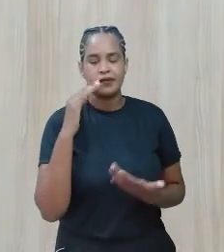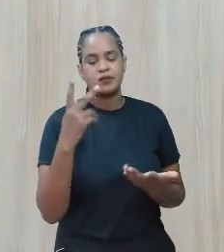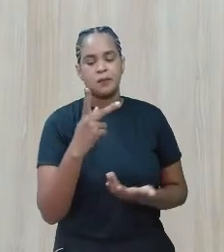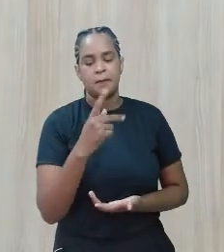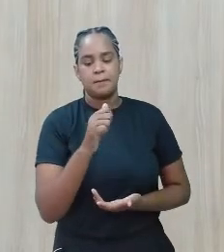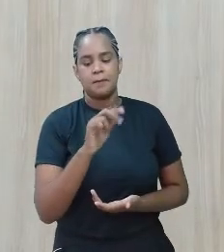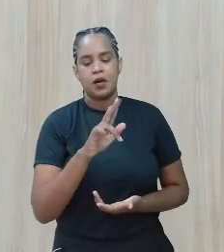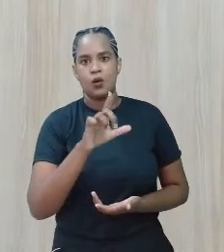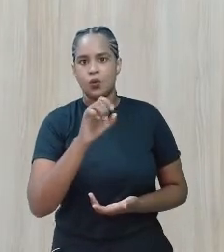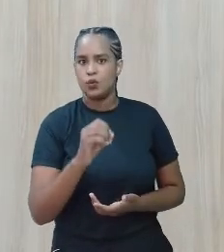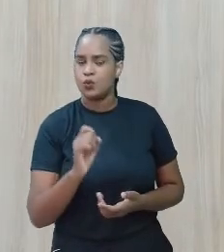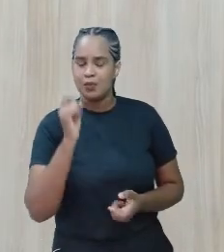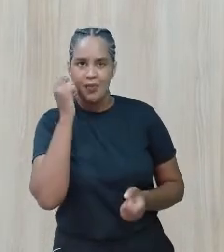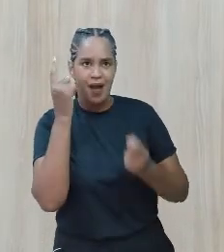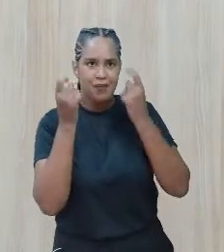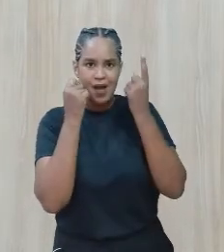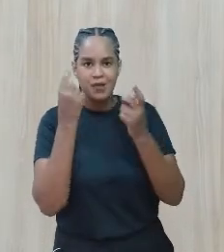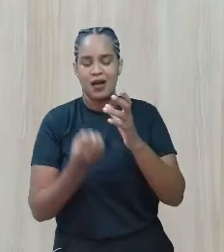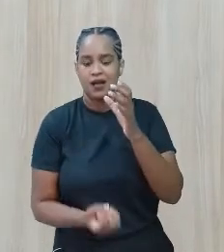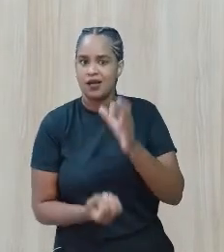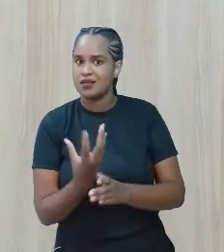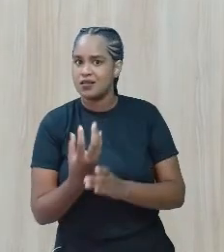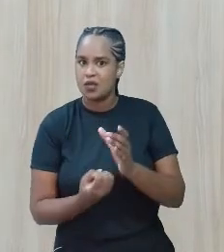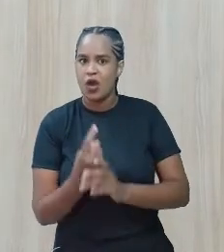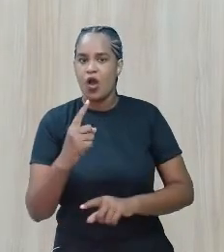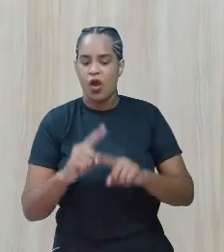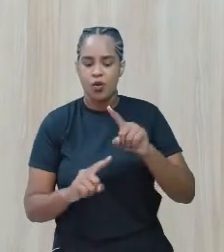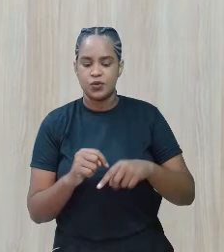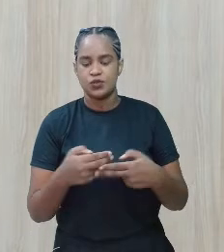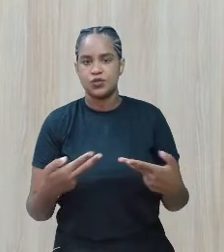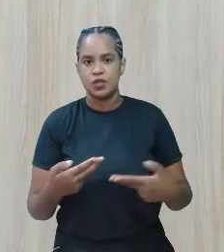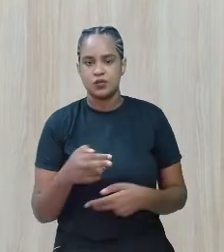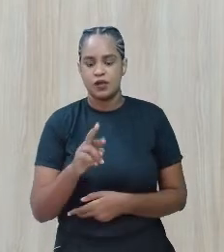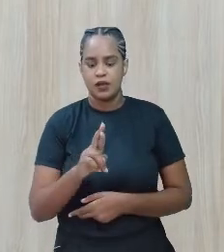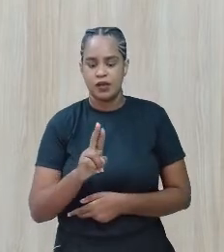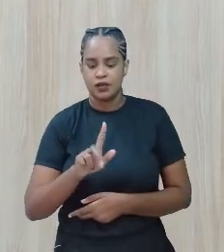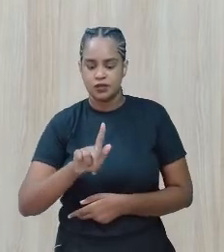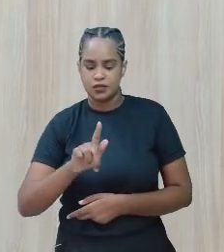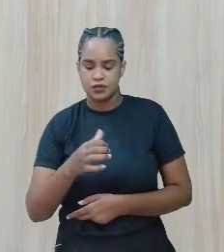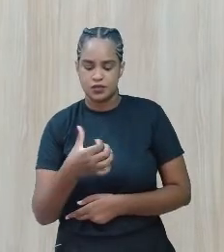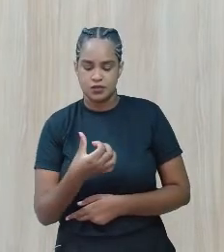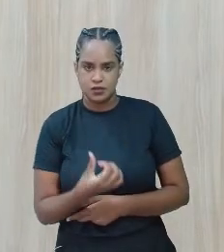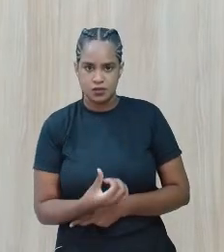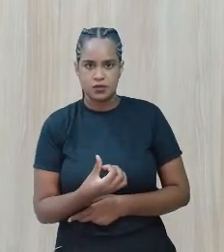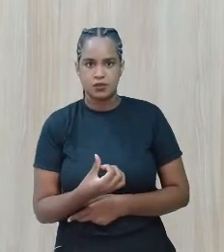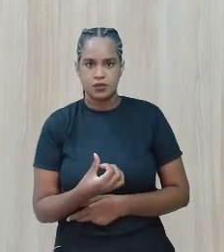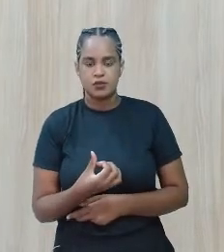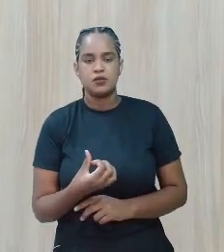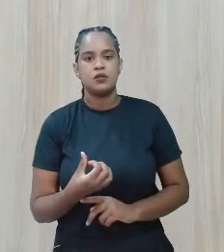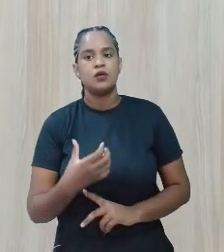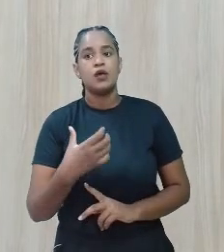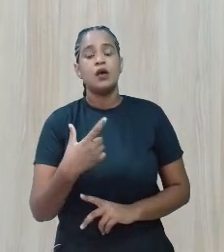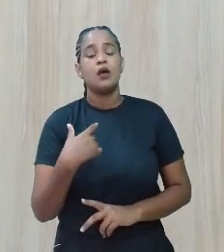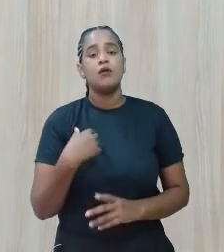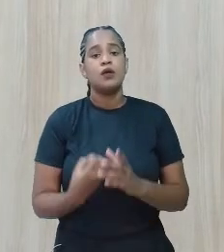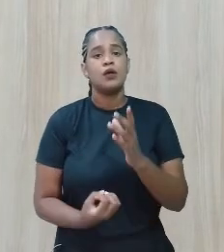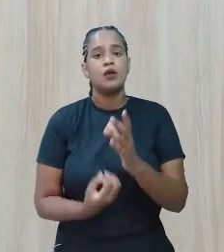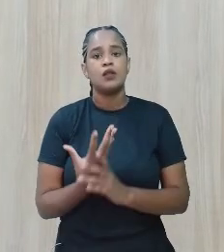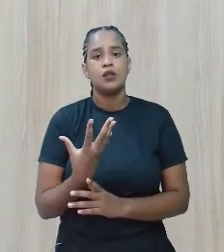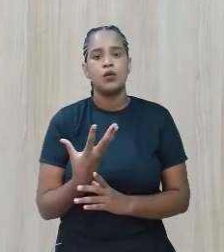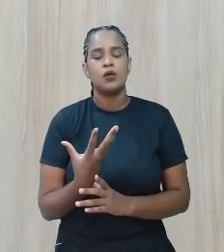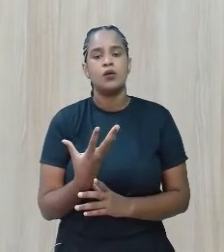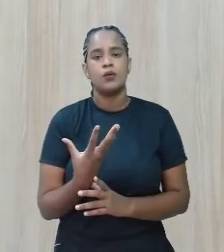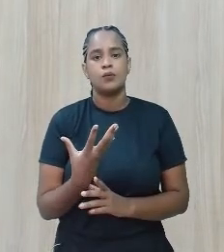Paulo, muito criativo, né? Ele criou esse instrumento incrível, o RG6, ele chamou assim, né? Que é feito de alumínio, levinho e que